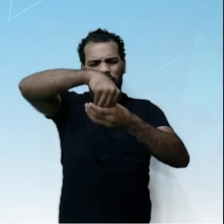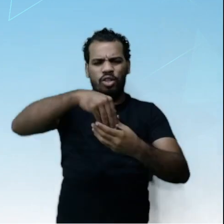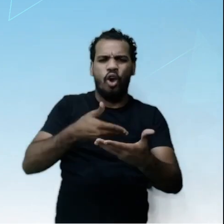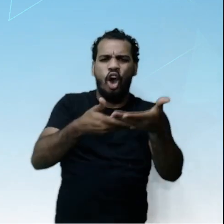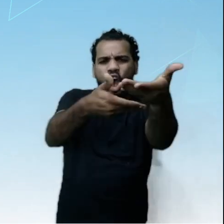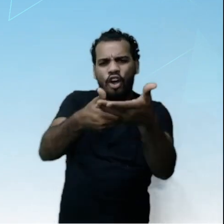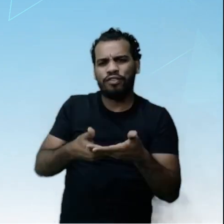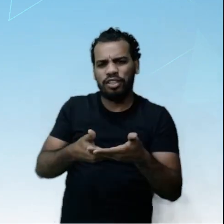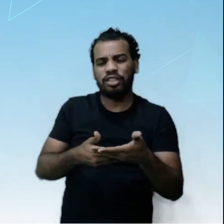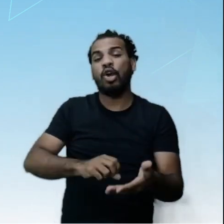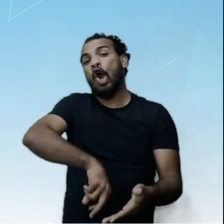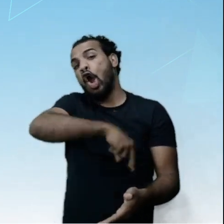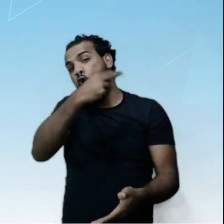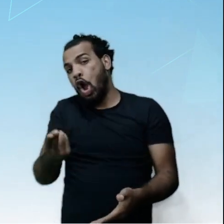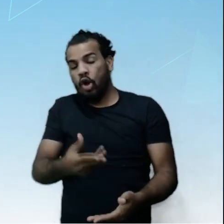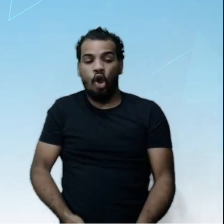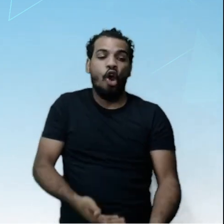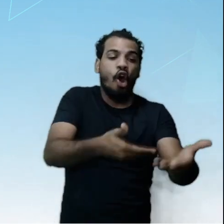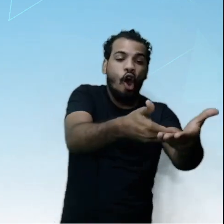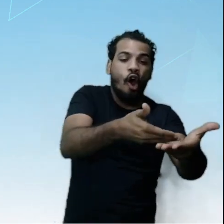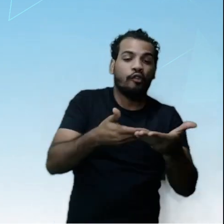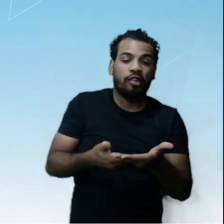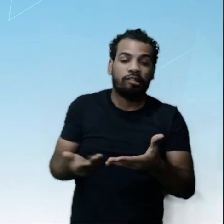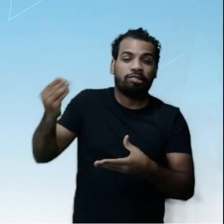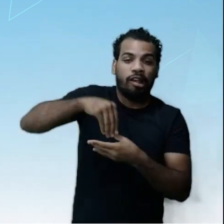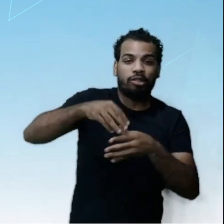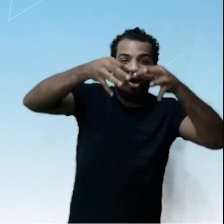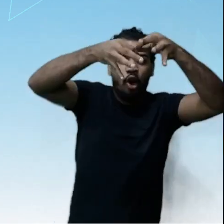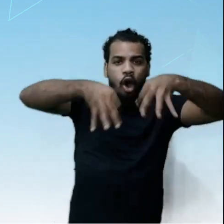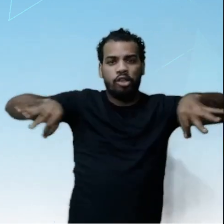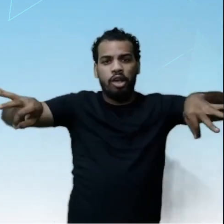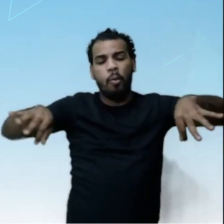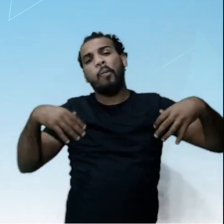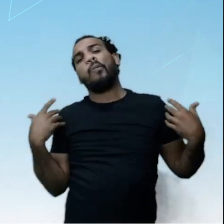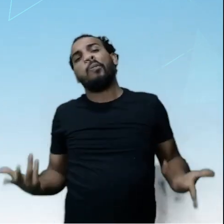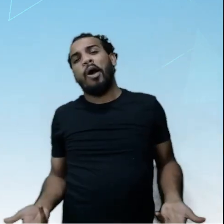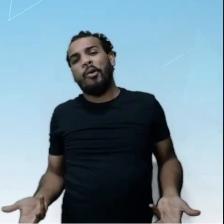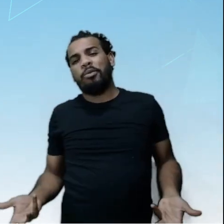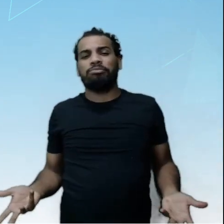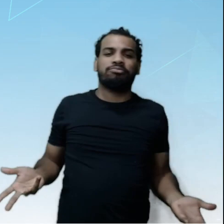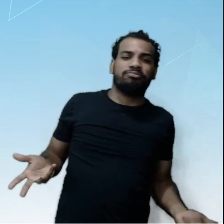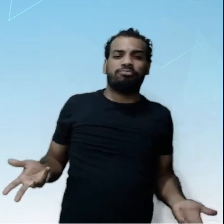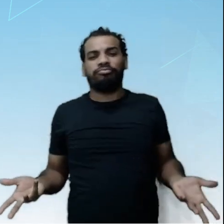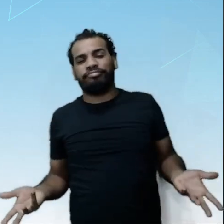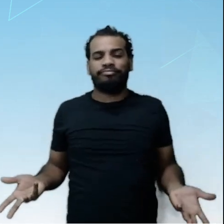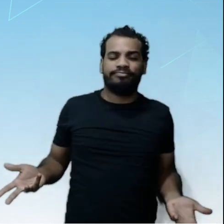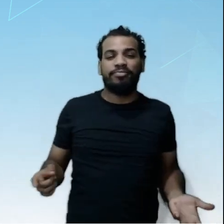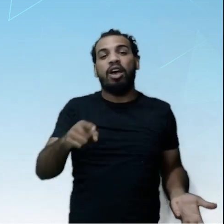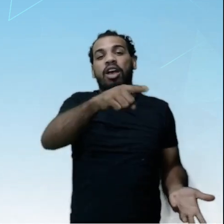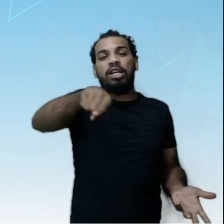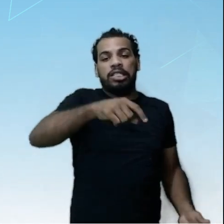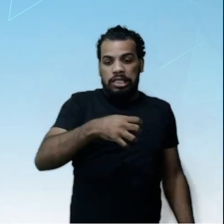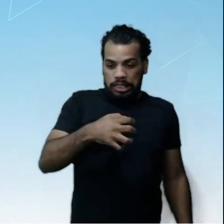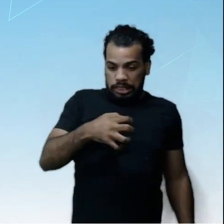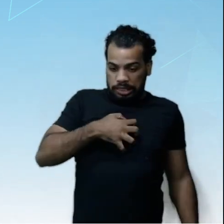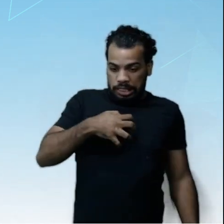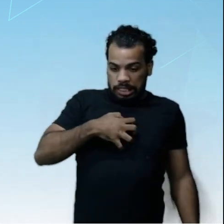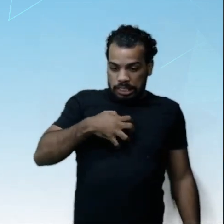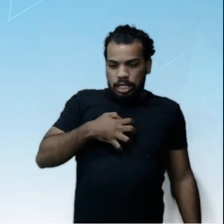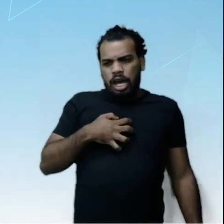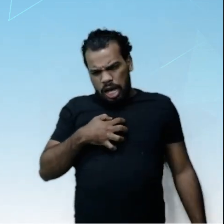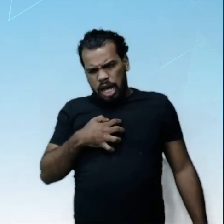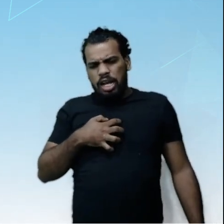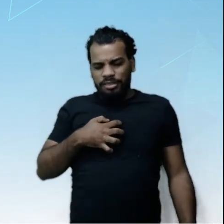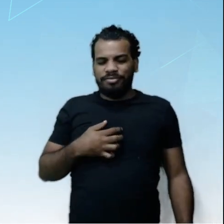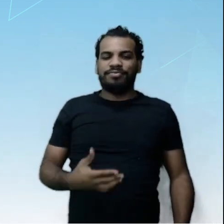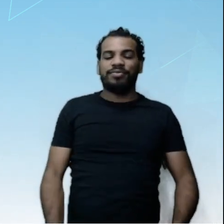de convite? Quem vai dizer o que é o que? É a necessidade social, é um contexto. Se eu escrevi, se eu